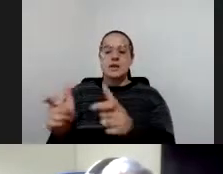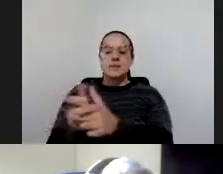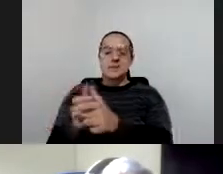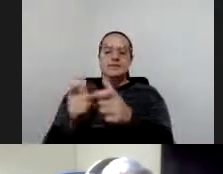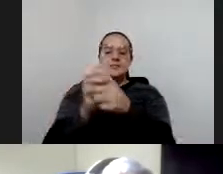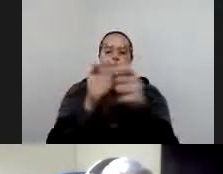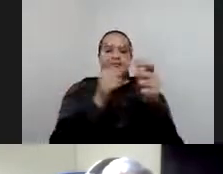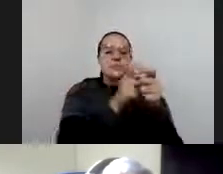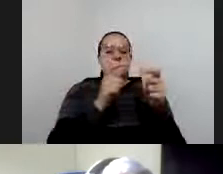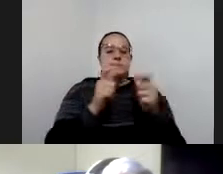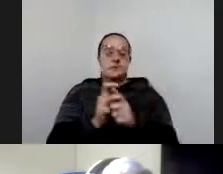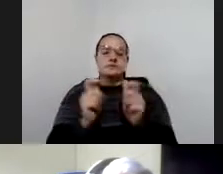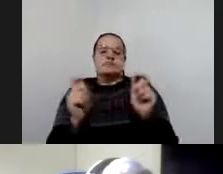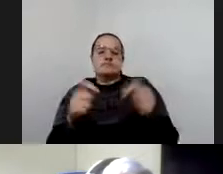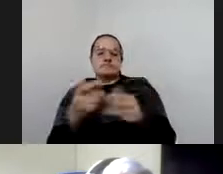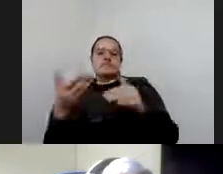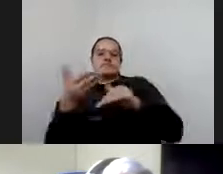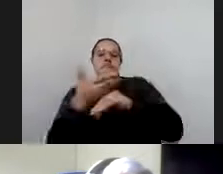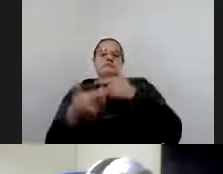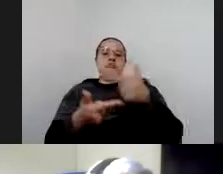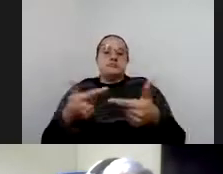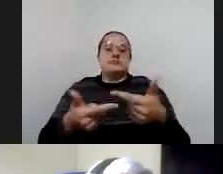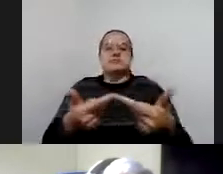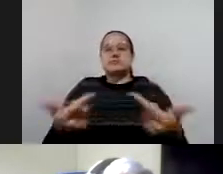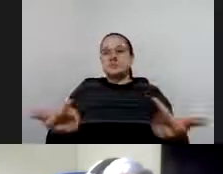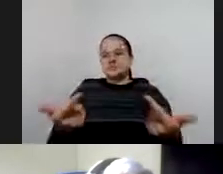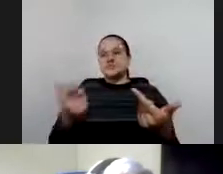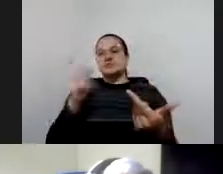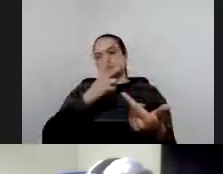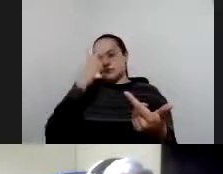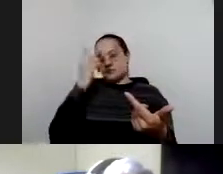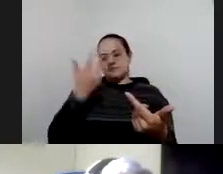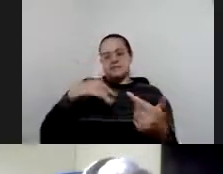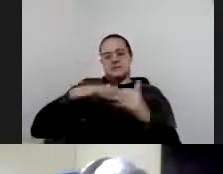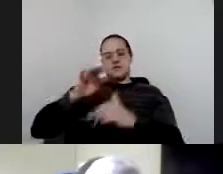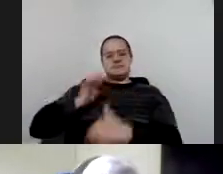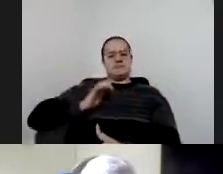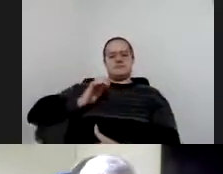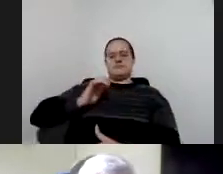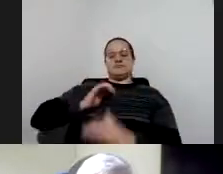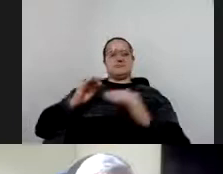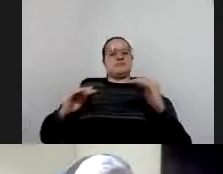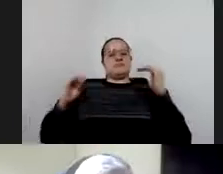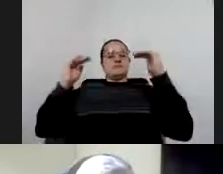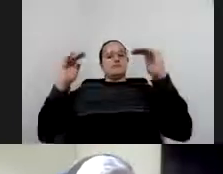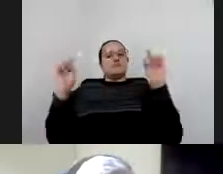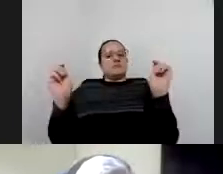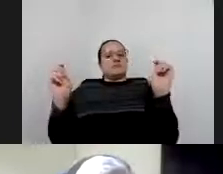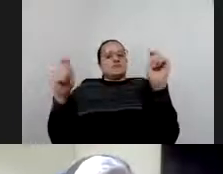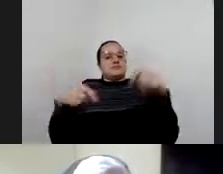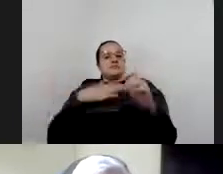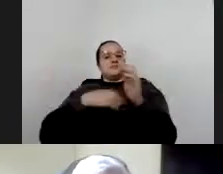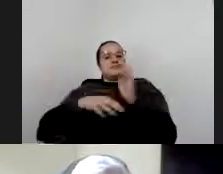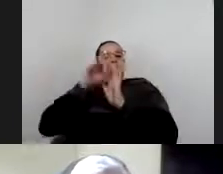têm condições, são elitizadas, né, que têm uma condição que faz valer seus direitos,